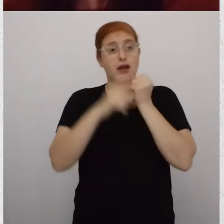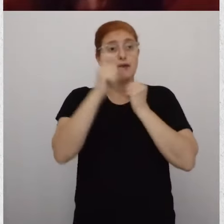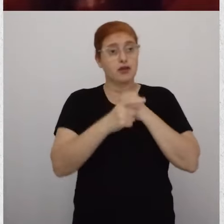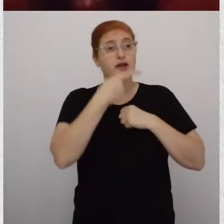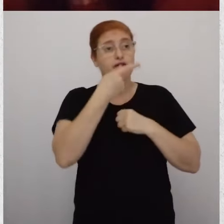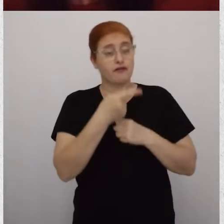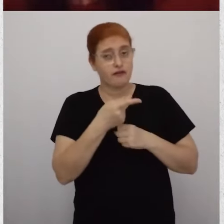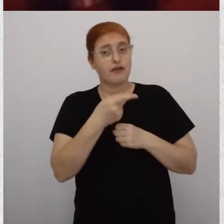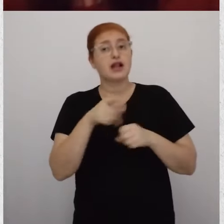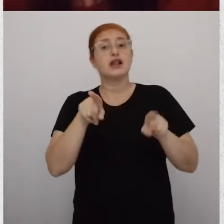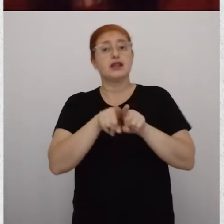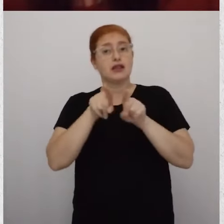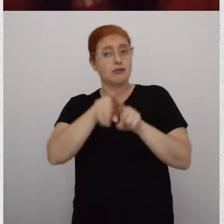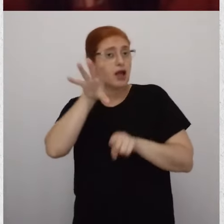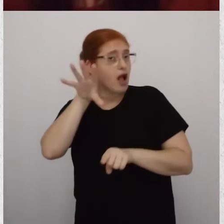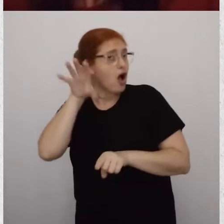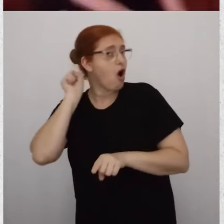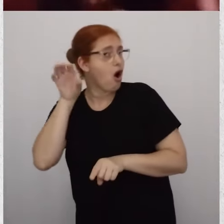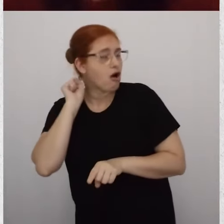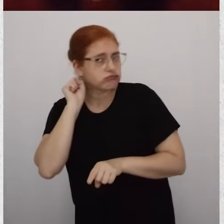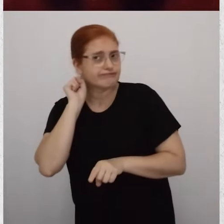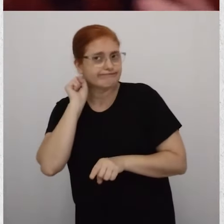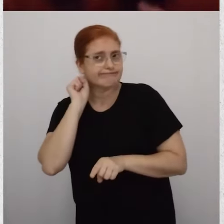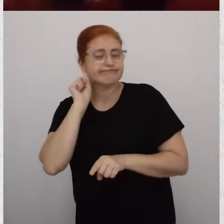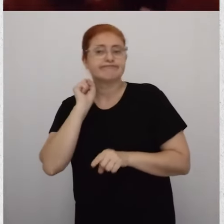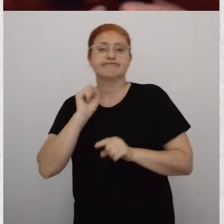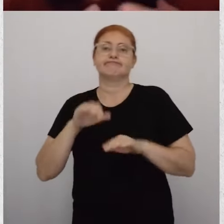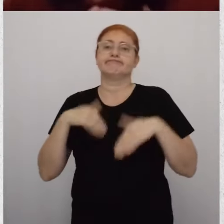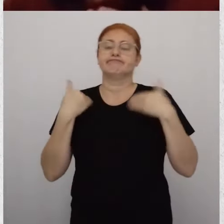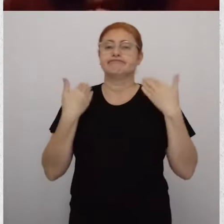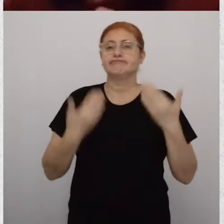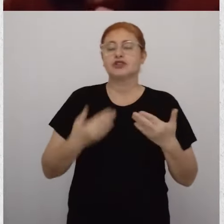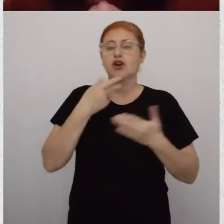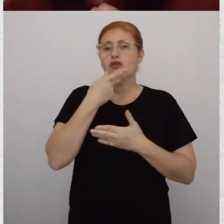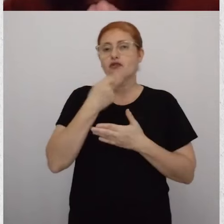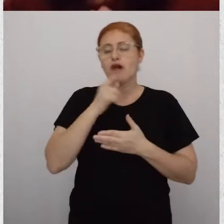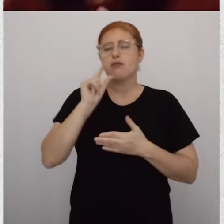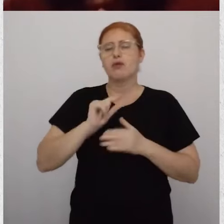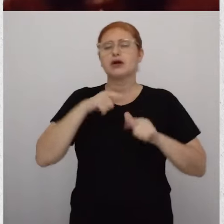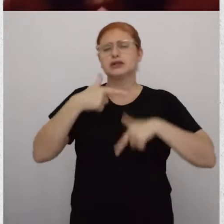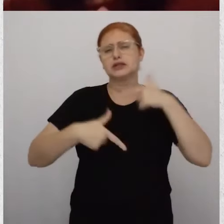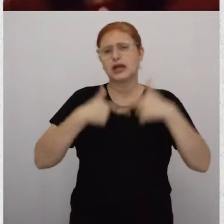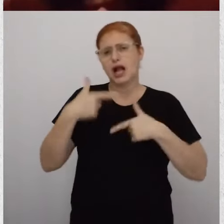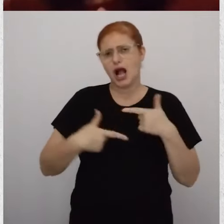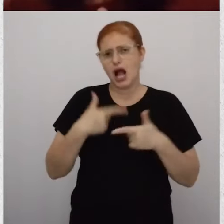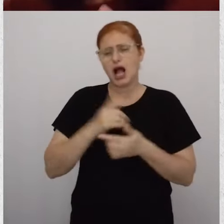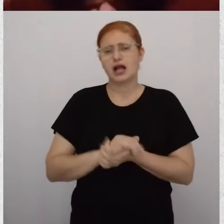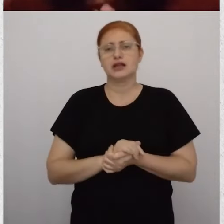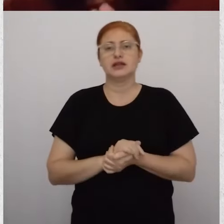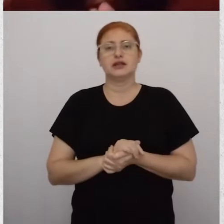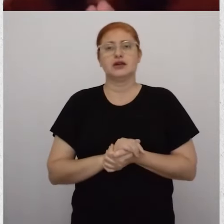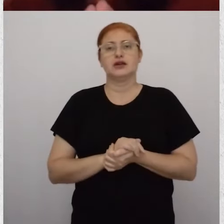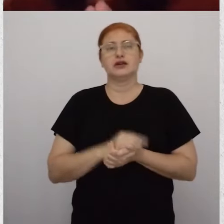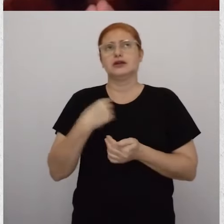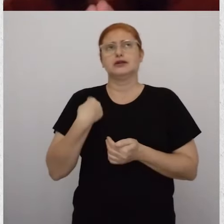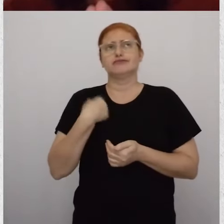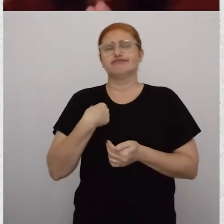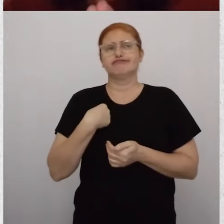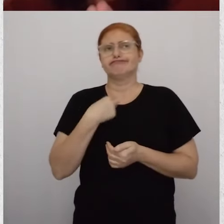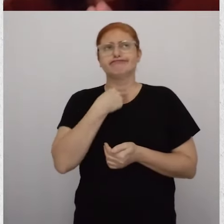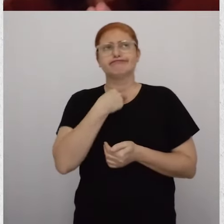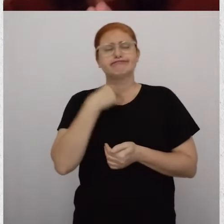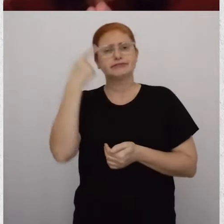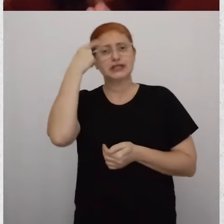também, né? E aí eu até falo assim um pouco no trabalho, isso tem... A gente não dá para pensar